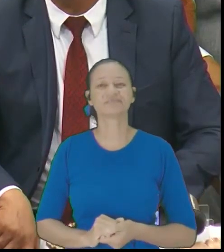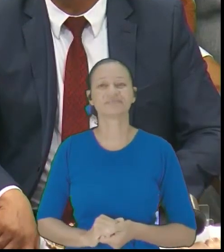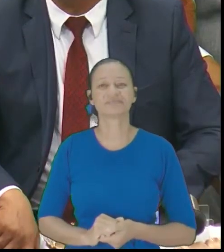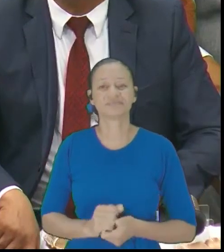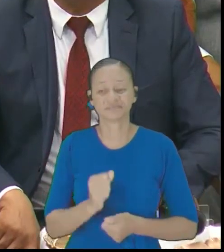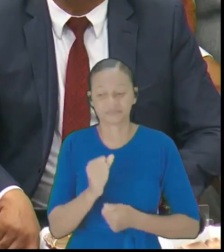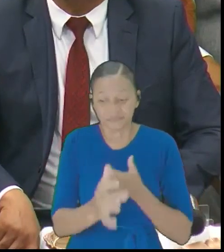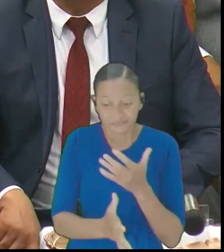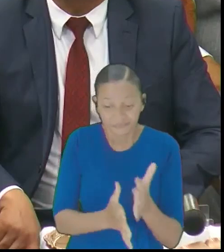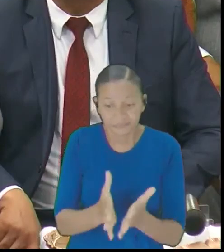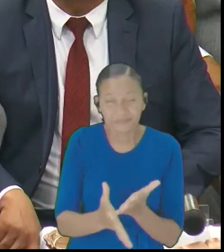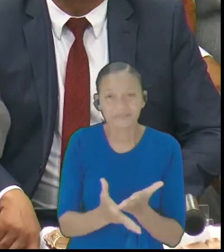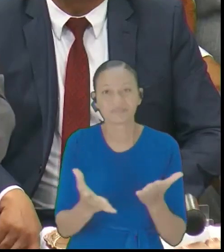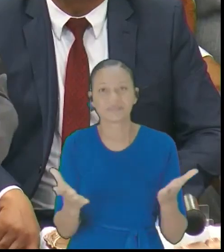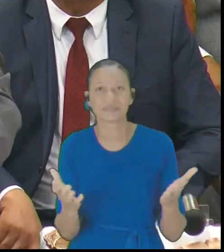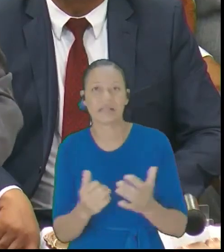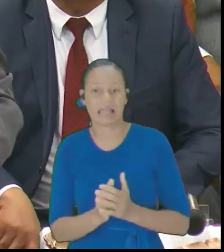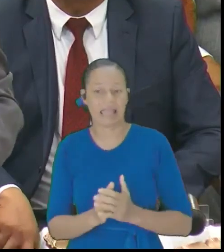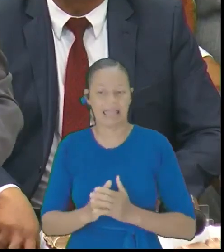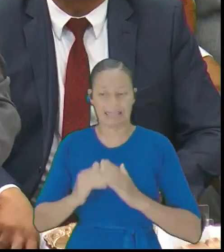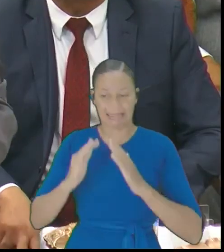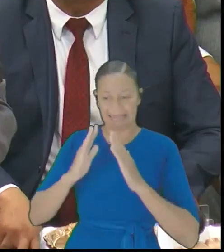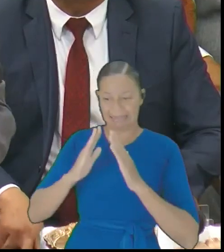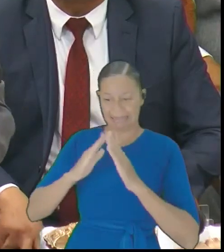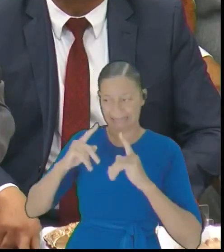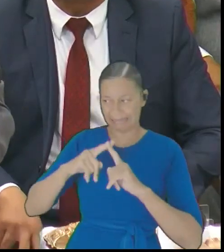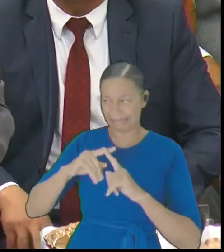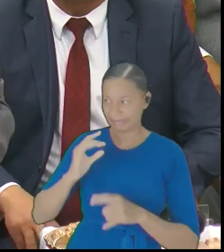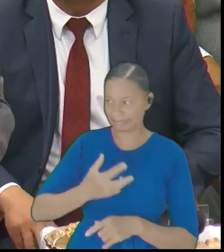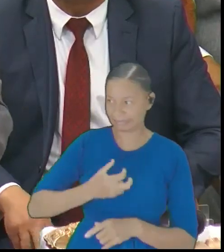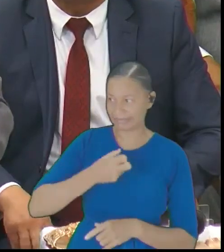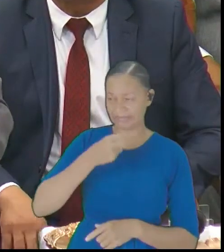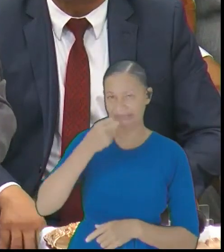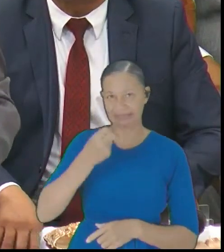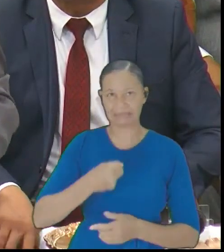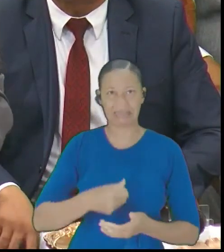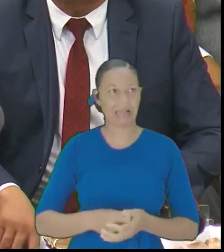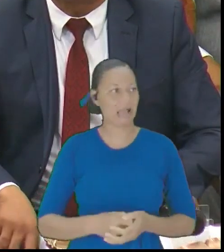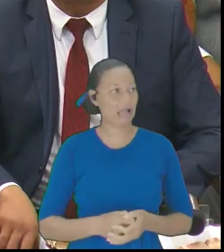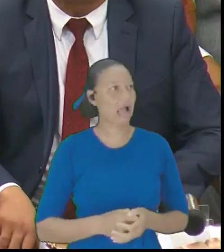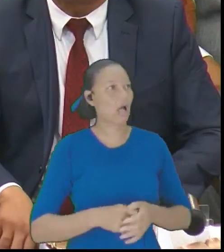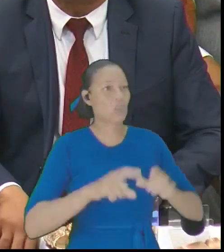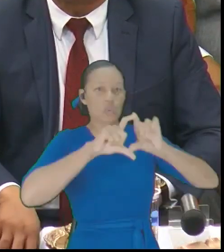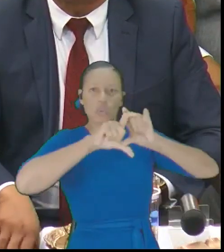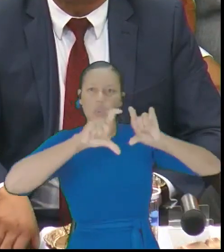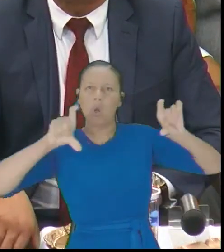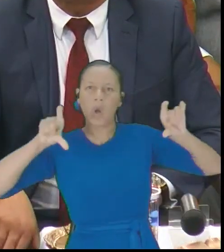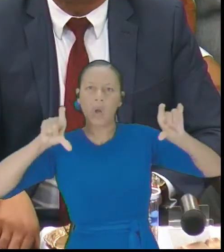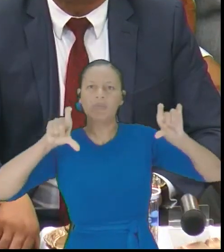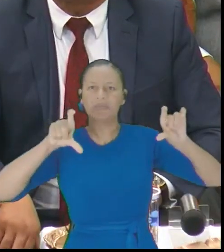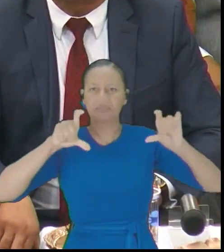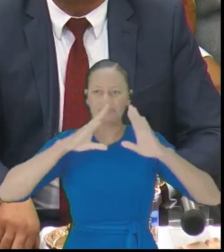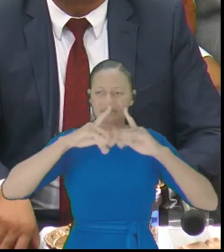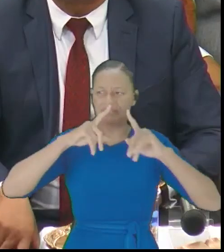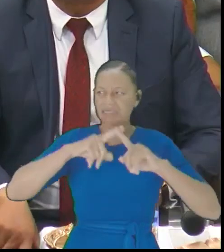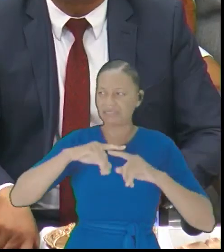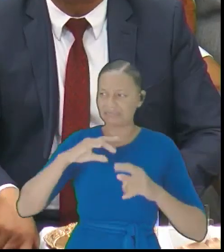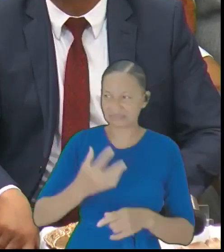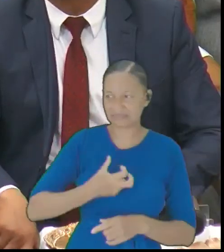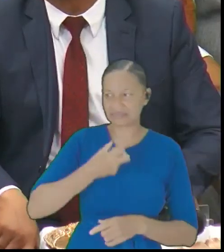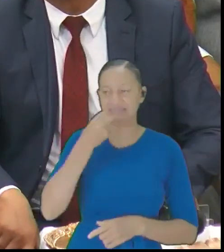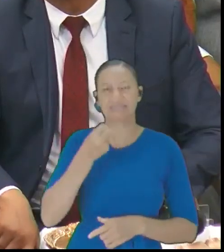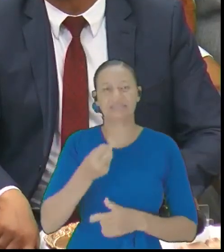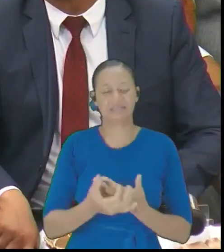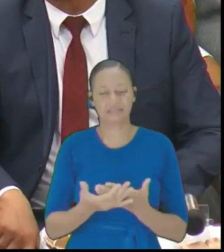para dizer que o templo salva, que a placa da nossa igreja salva. Mas,